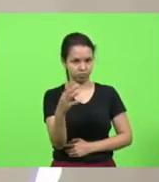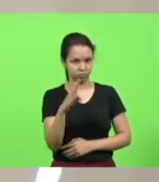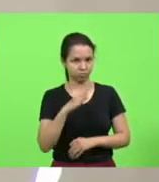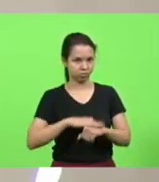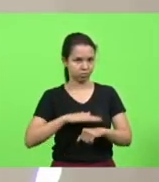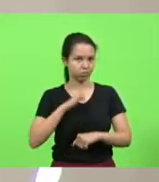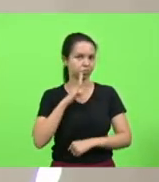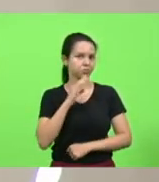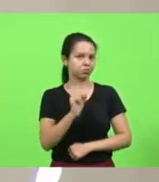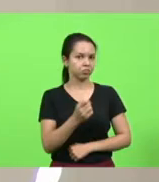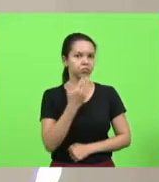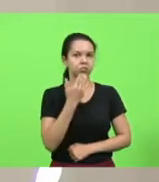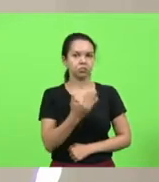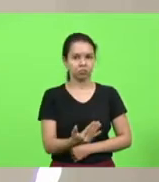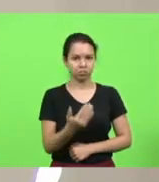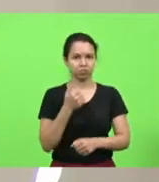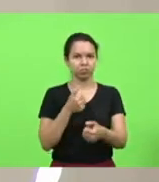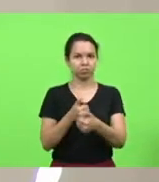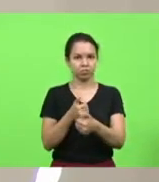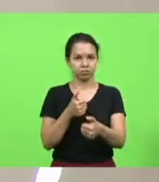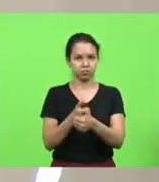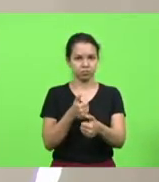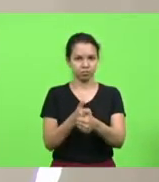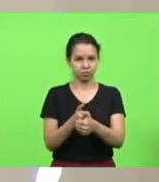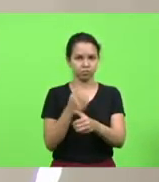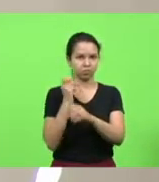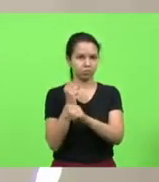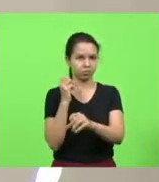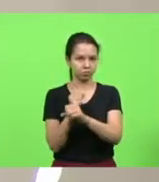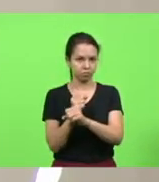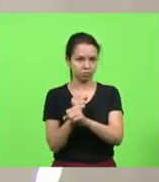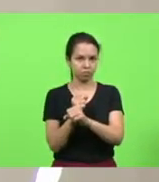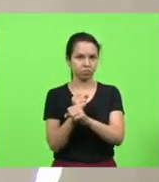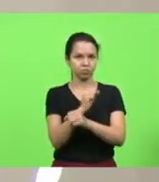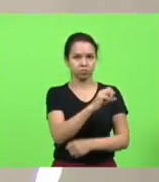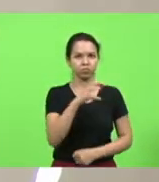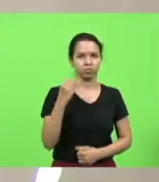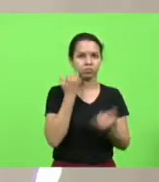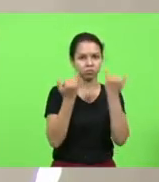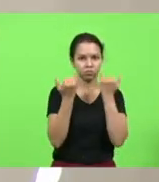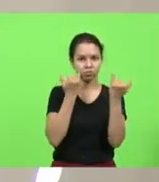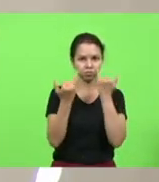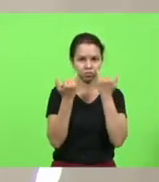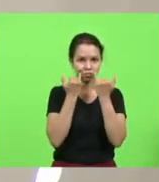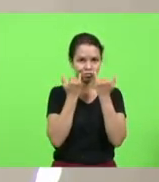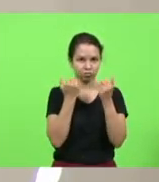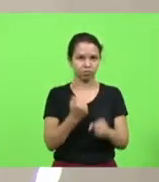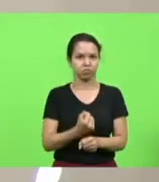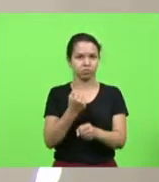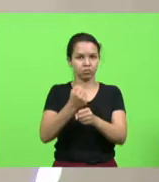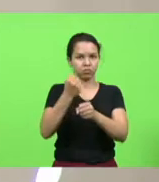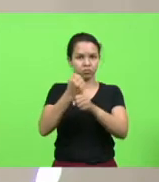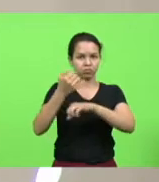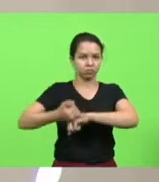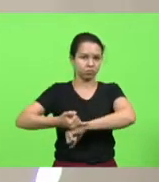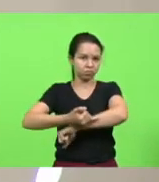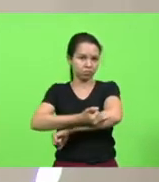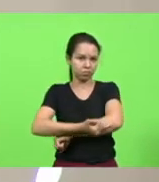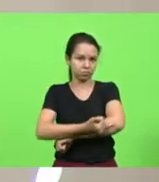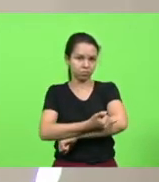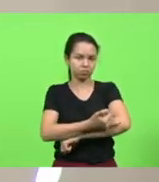Souza, solicitando ao Tribunal de Contas de Santa Catarina informações acerca das obras de implantação da infraestrutura do acesso ao Parque